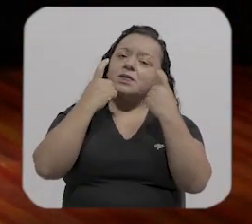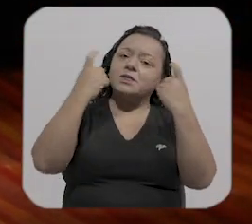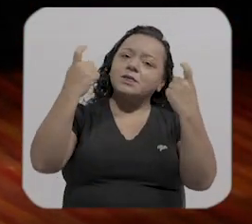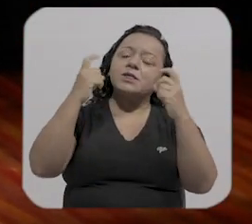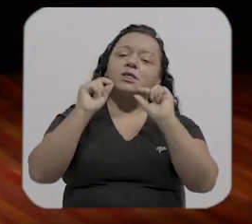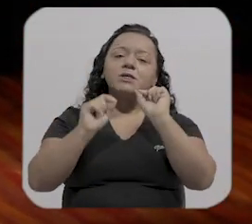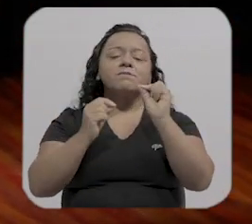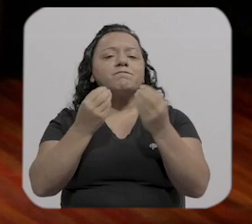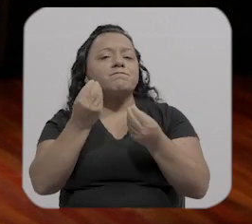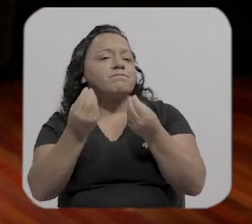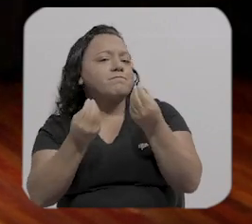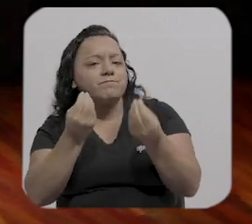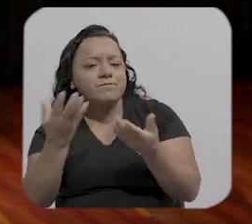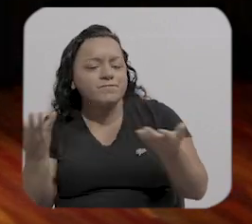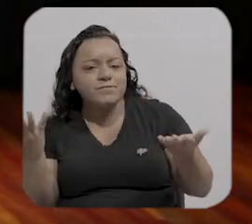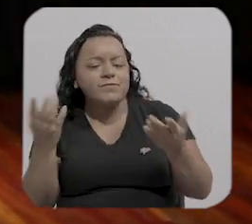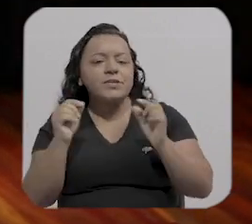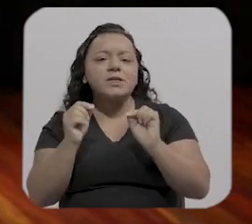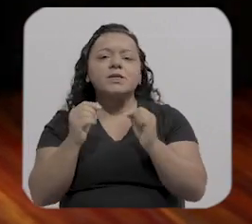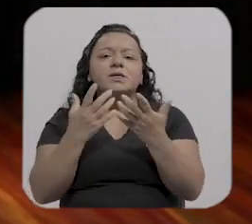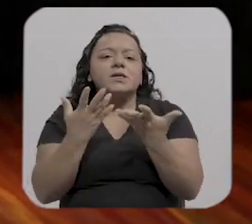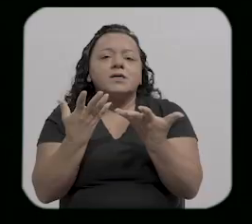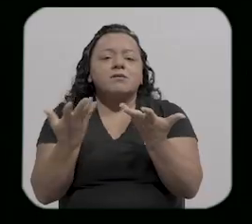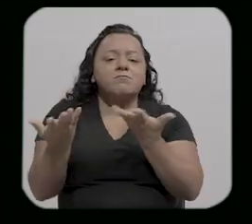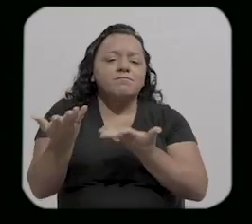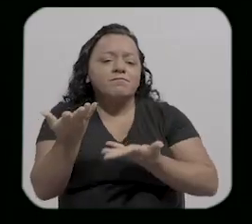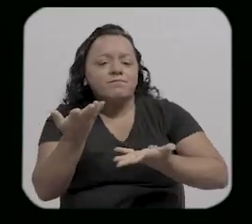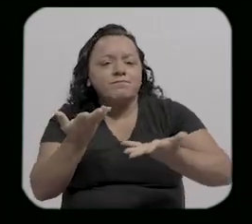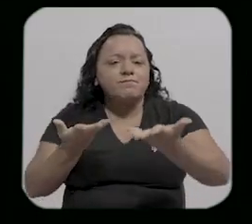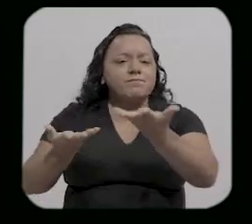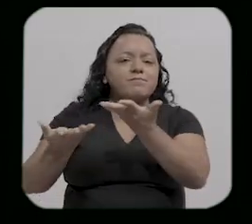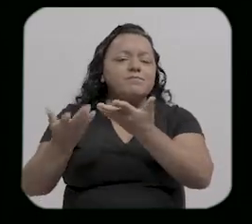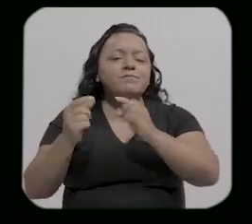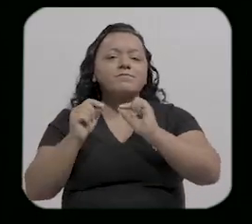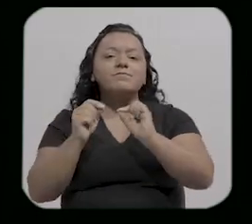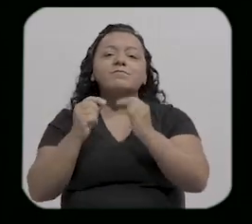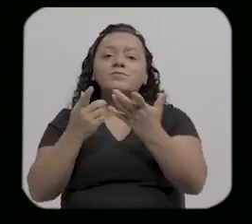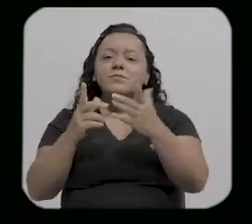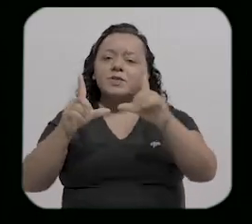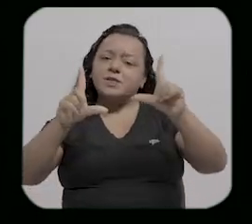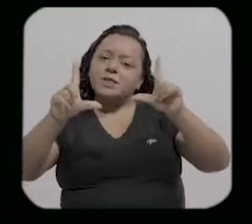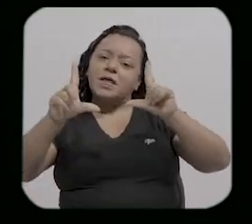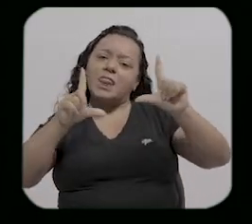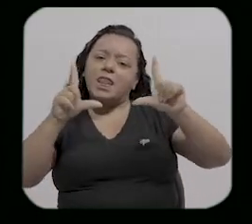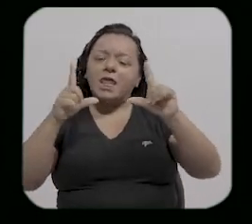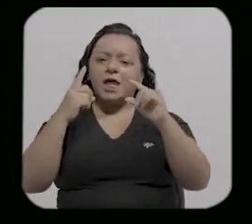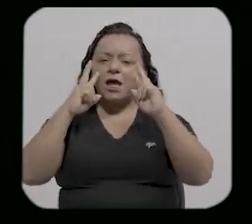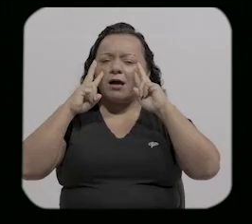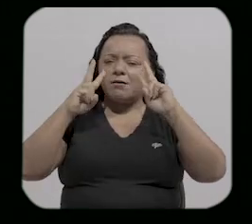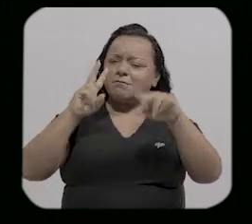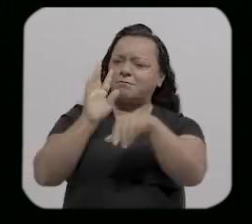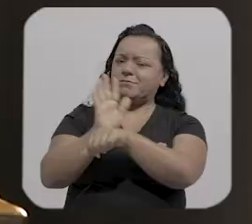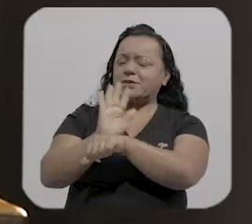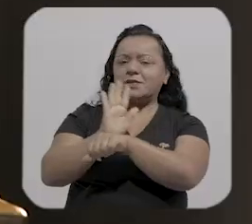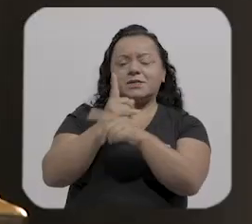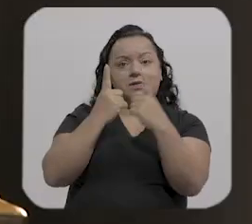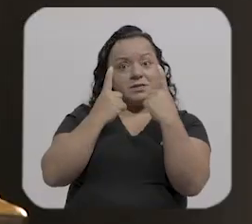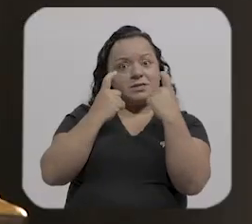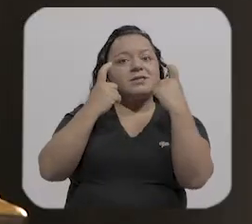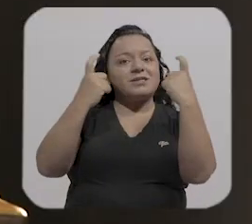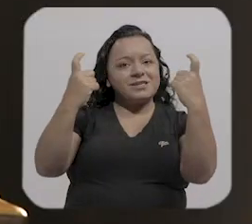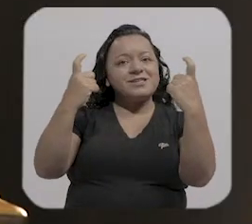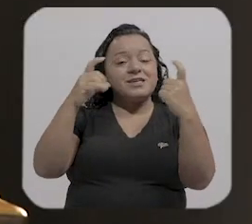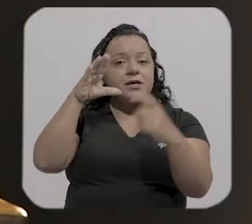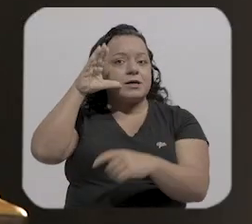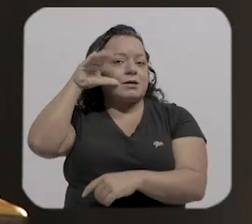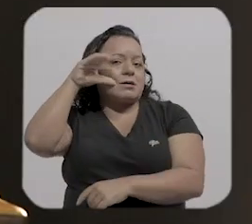me interessou muito. Como será que eles se mexem aí nessa tela, né? Isso